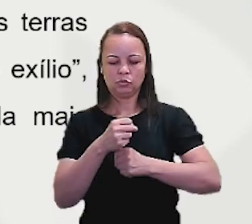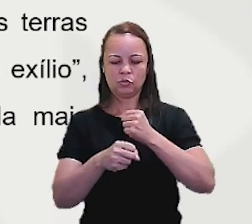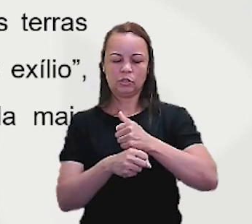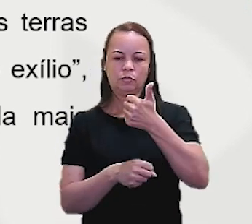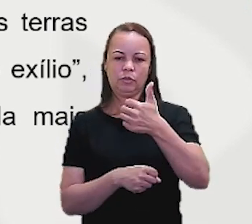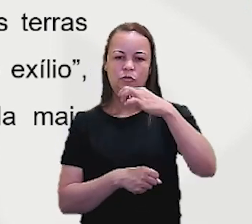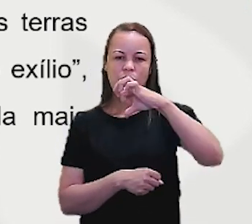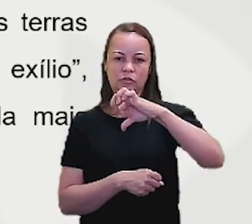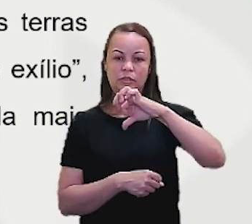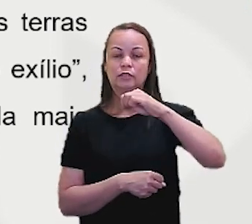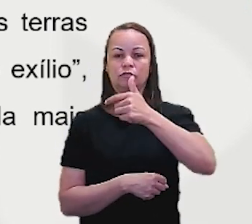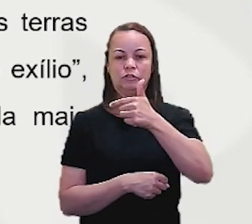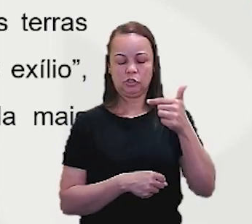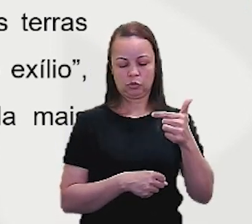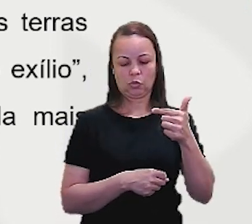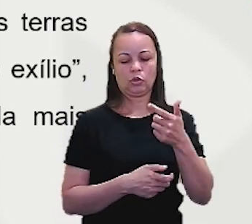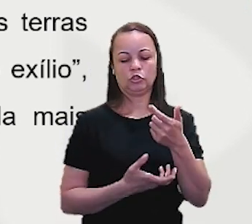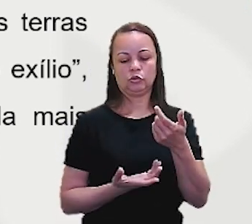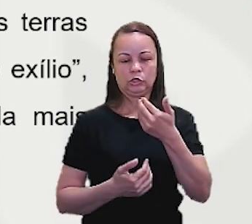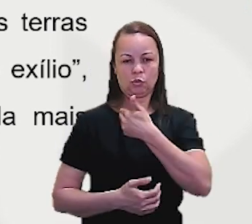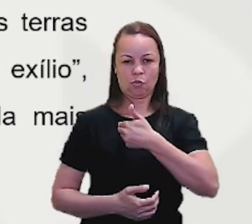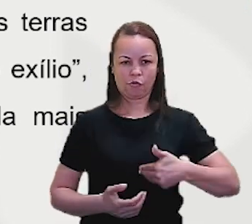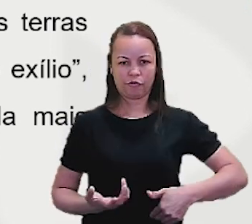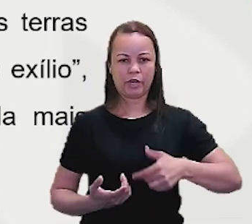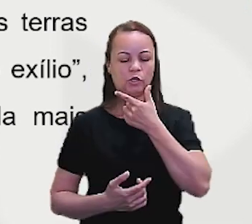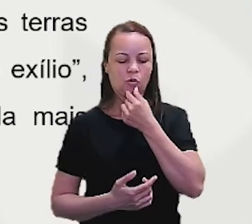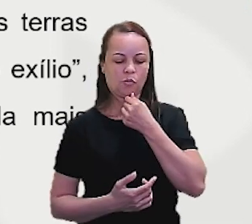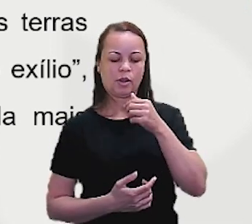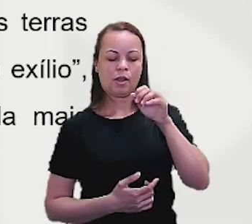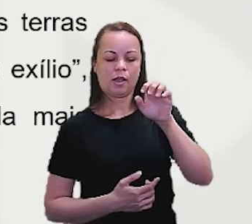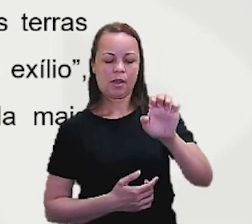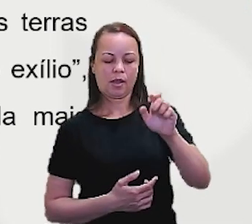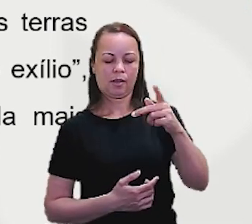de Epitácio Pessoa.